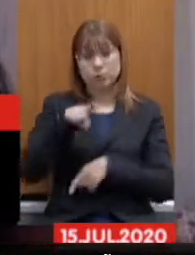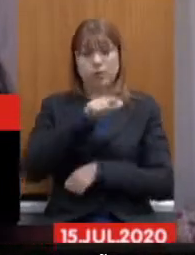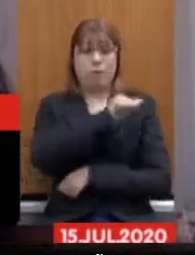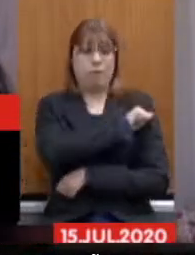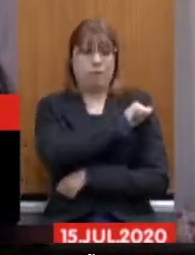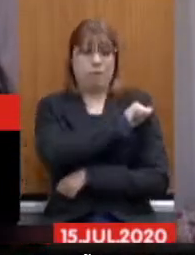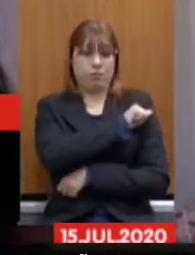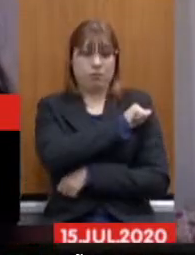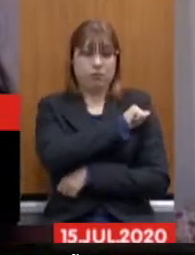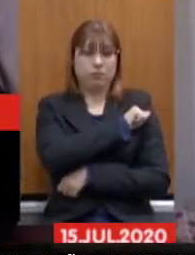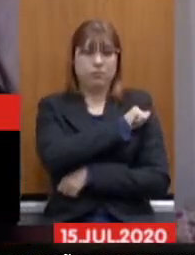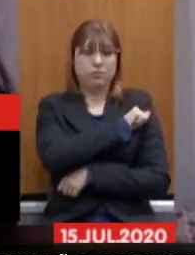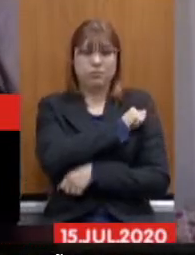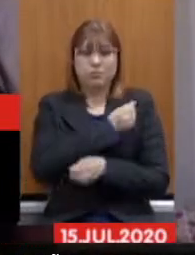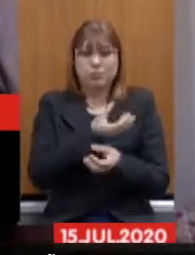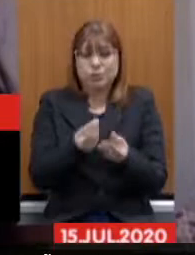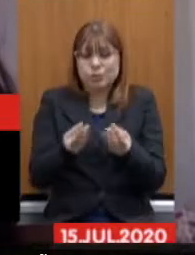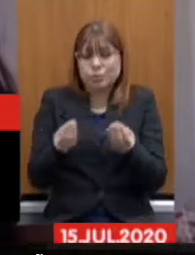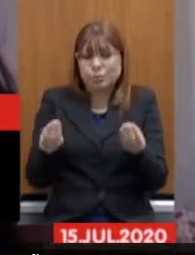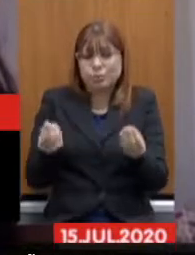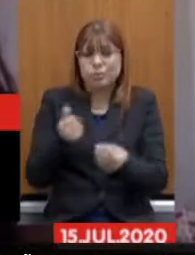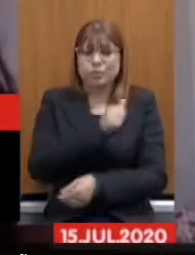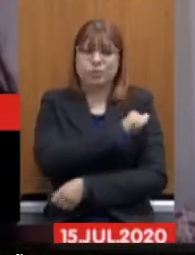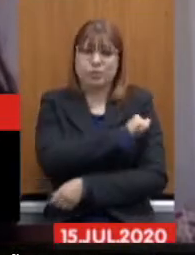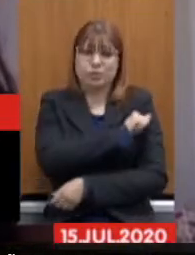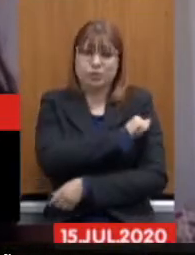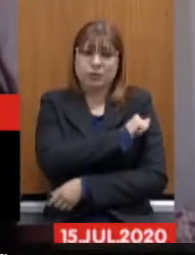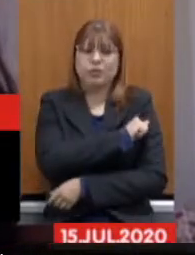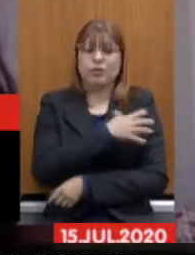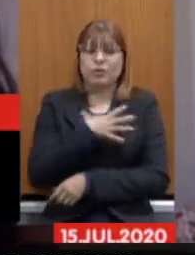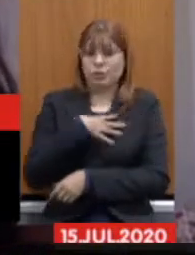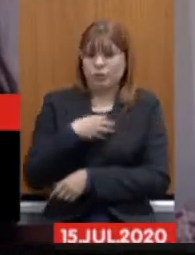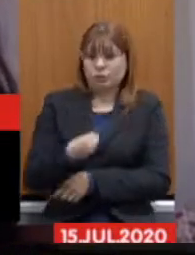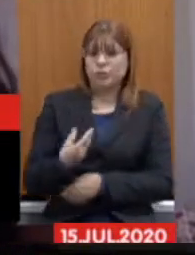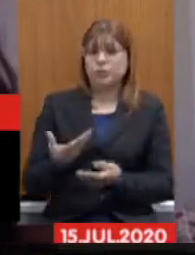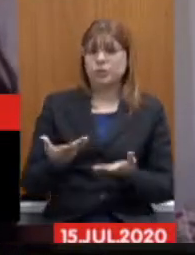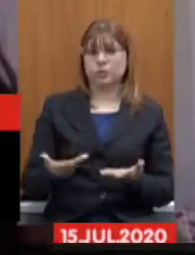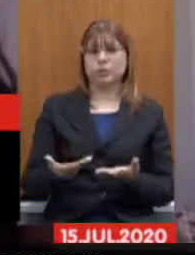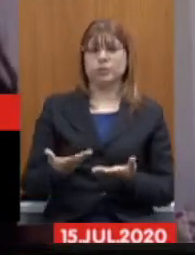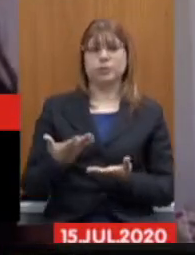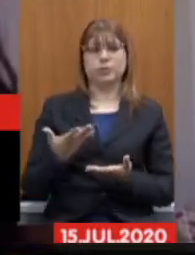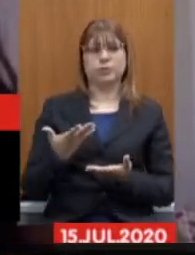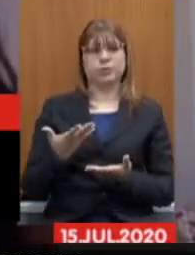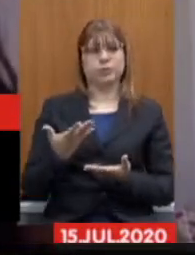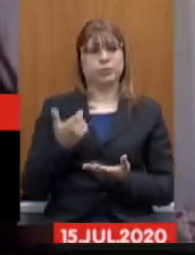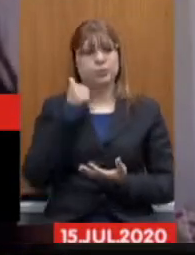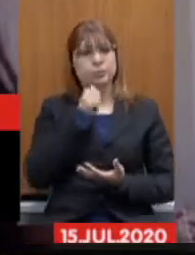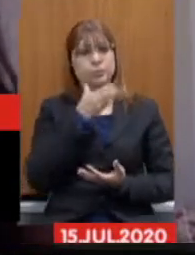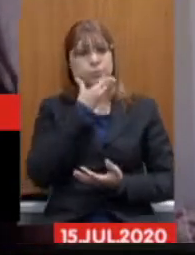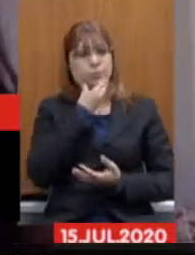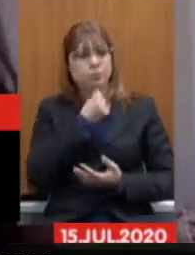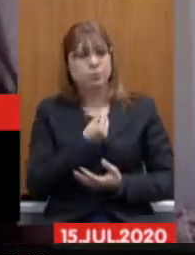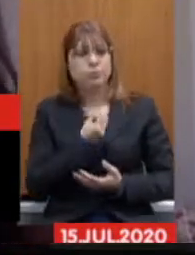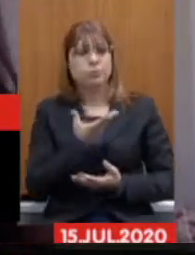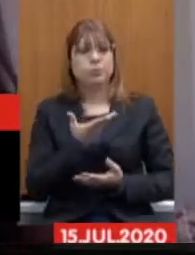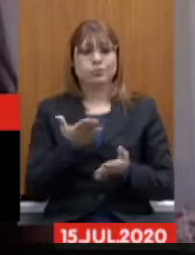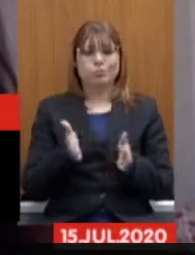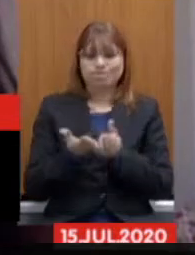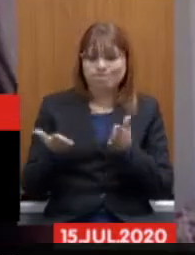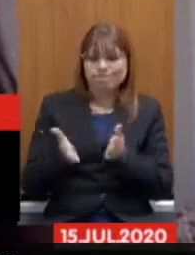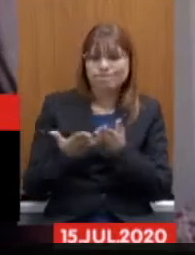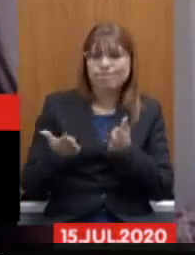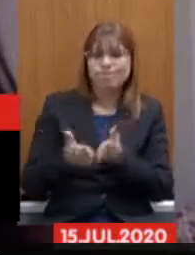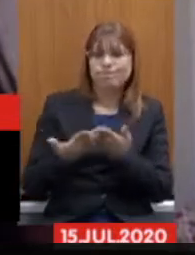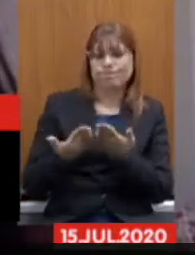grande parte deles são filhos de trabalhadores e trabalhadoras são né filho de lavradores pobres